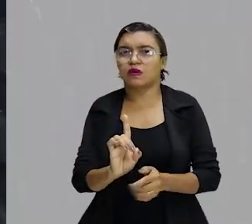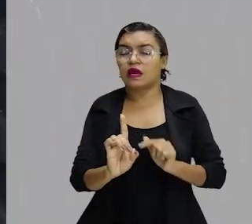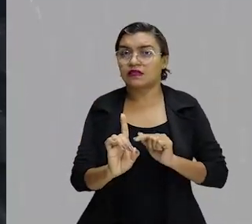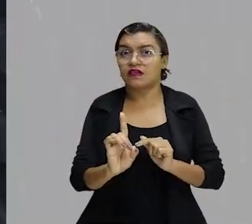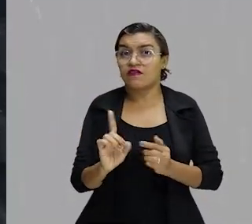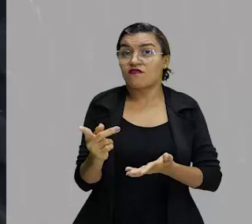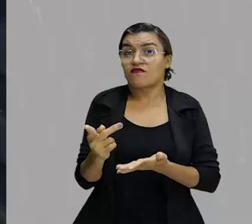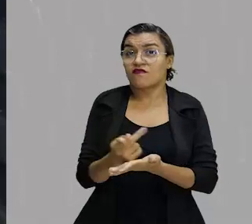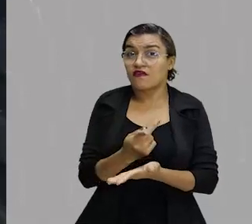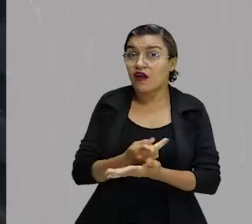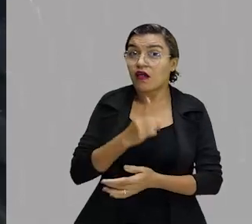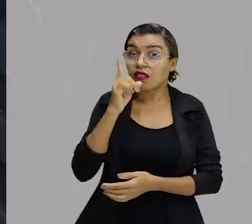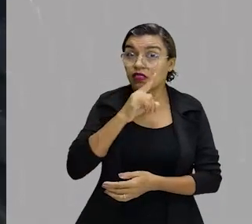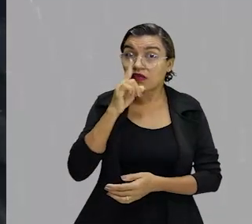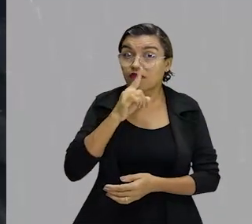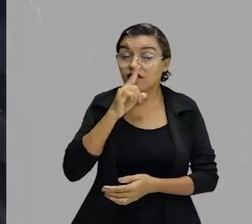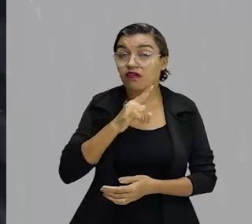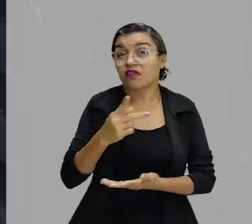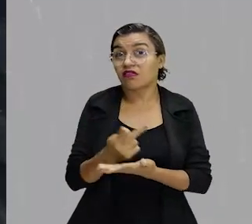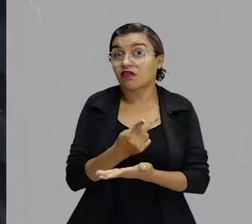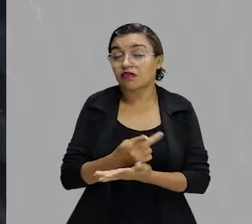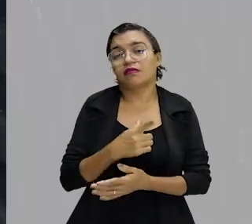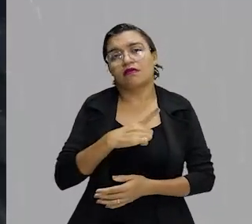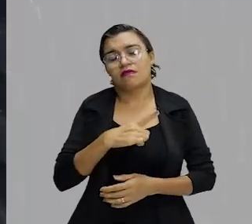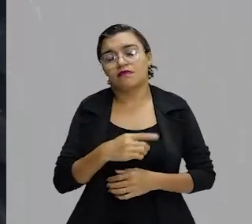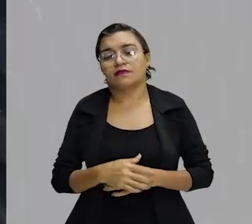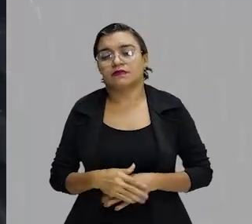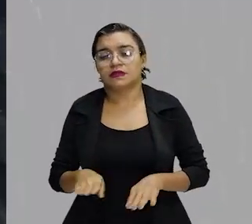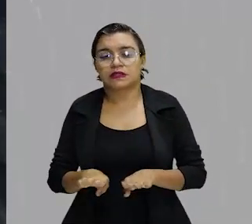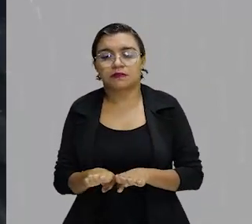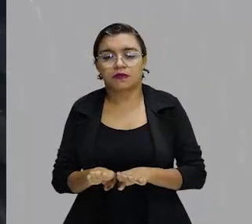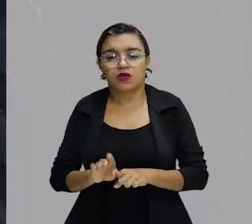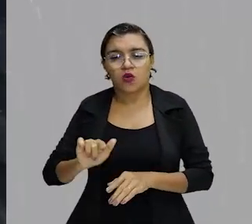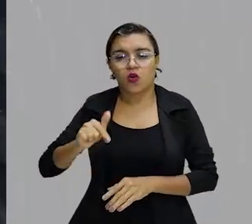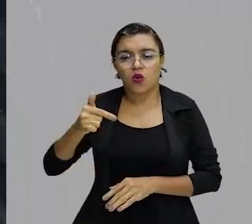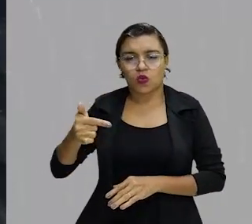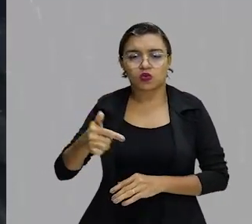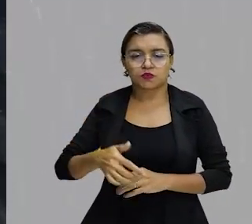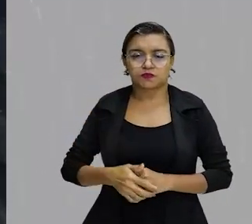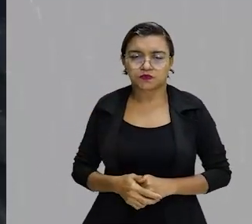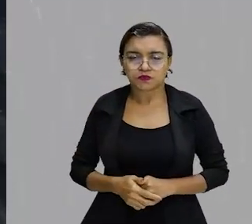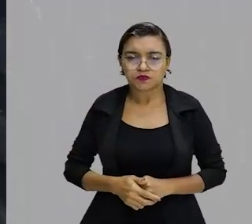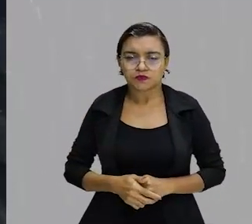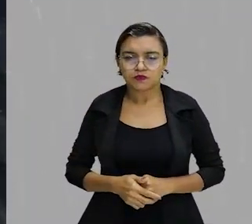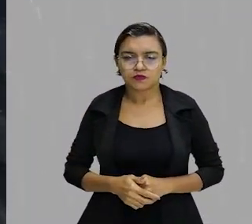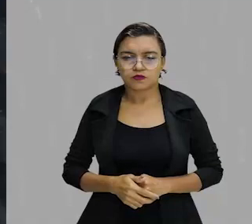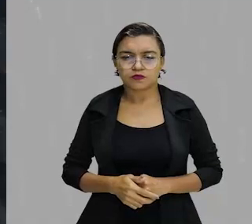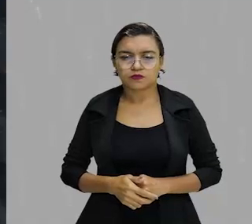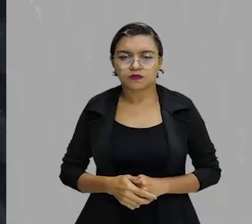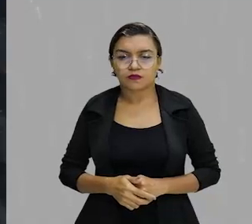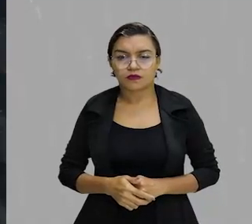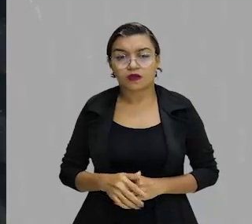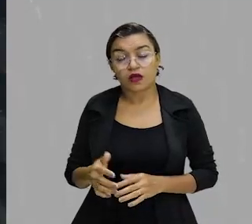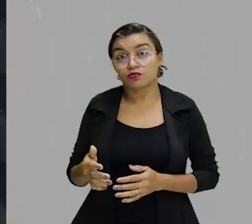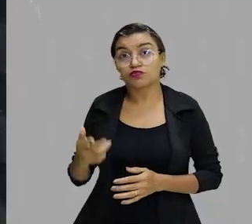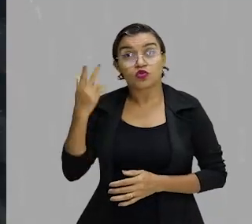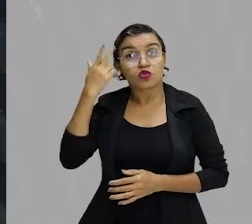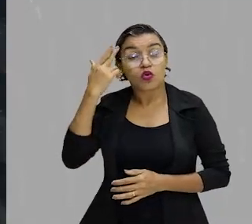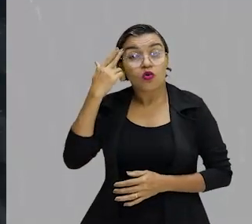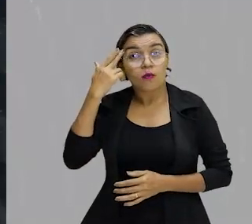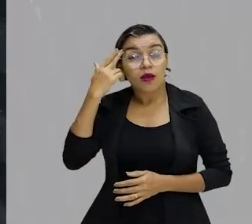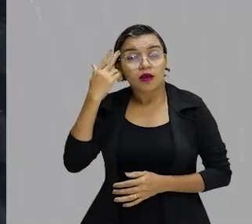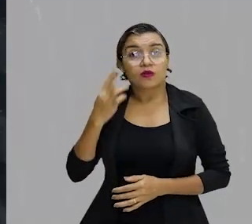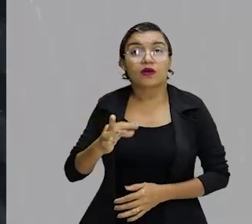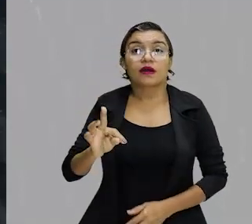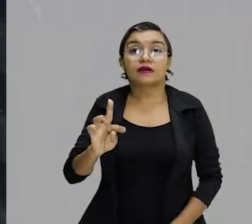protagonista que tem defeitos, por exemplo. E tem sad ending, possible death. Então, é comum na tragédia você ver